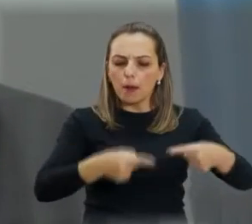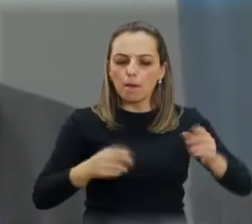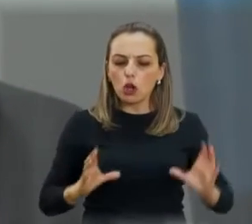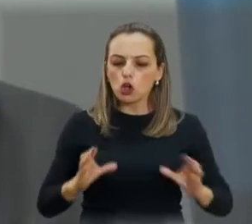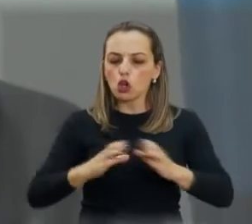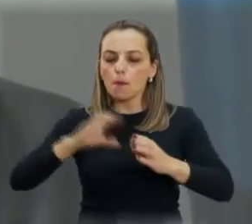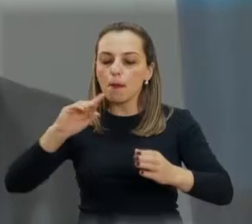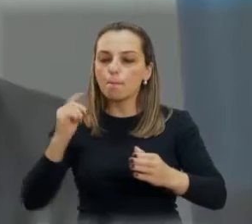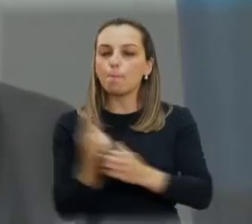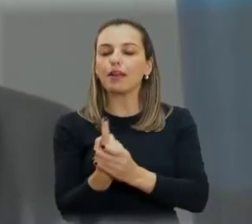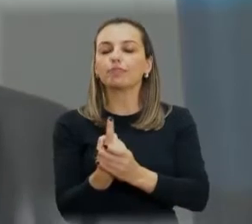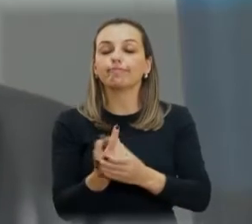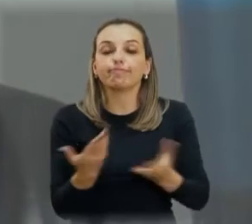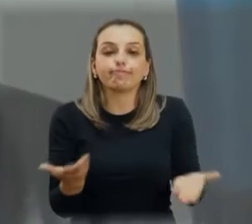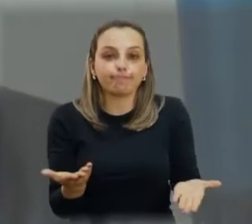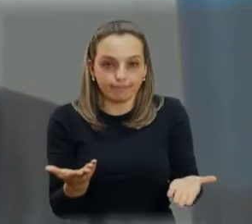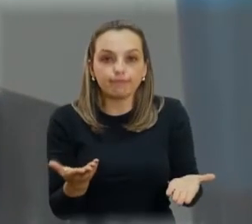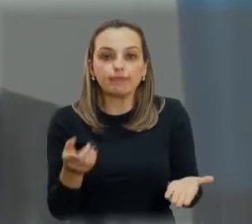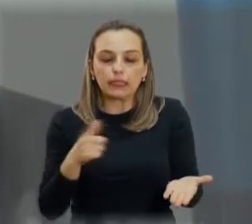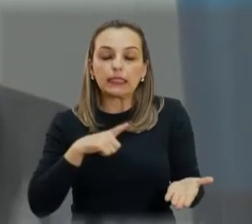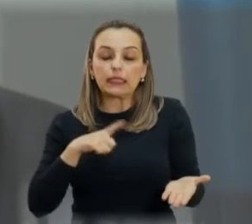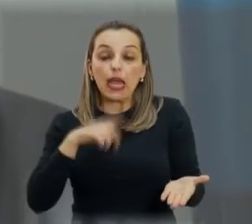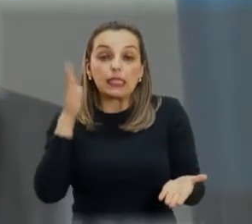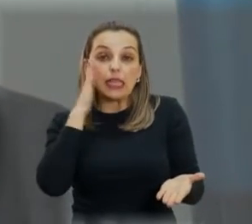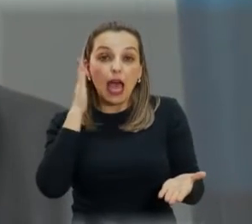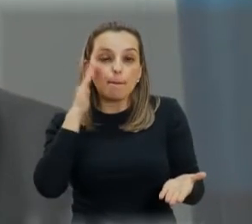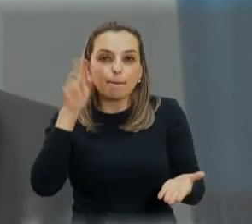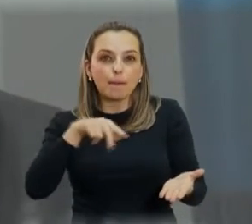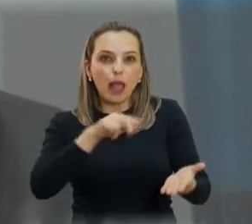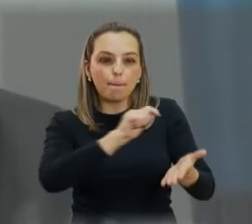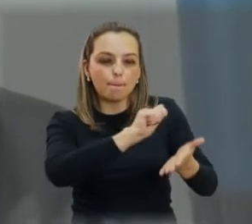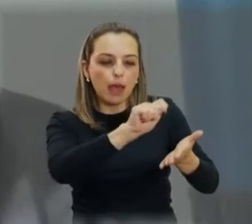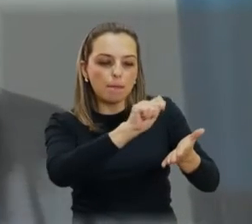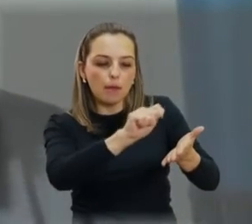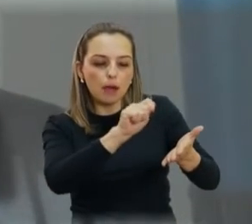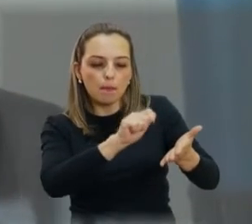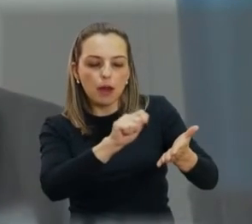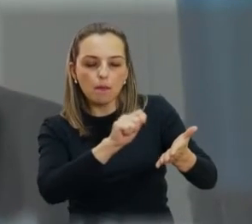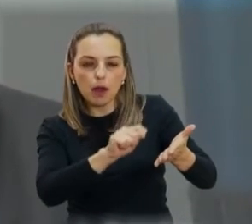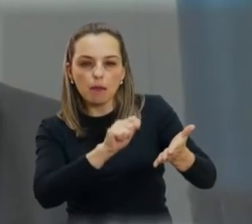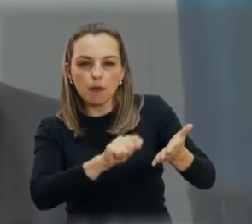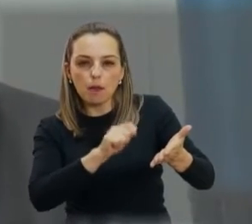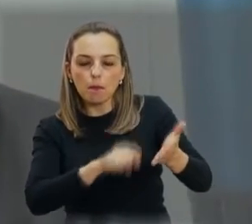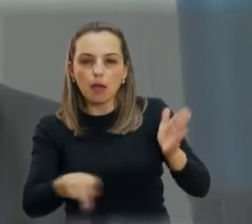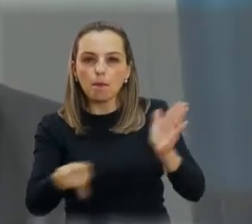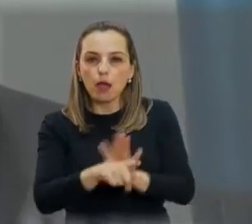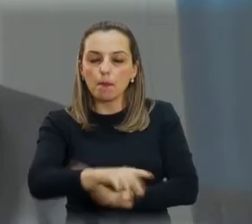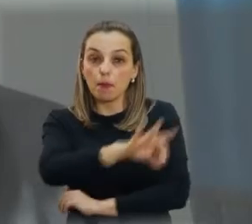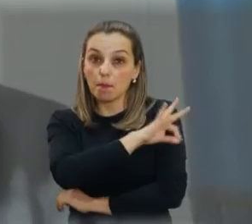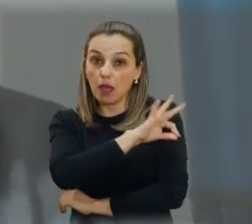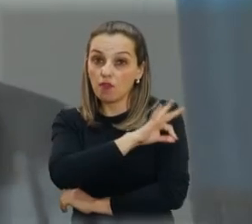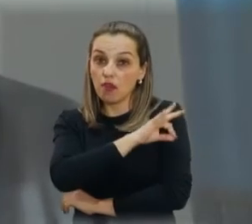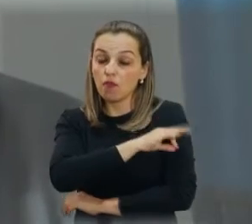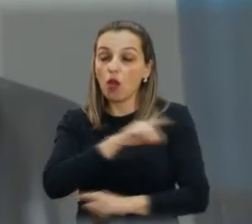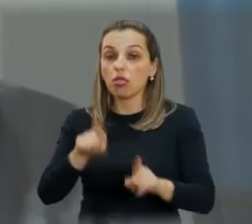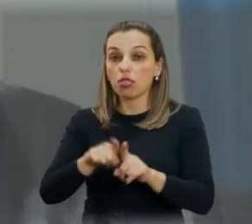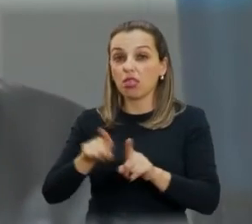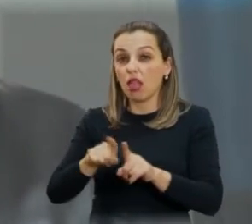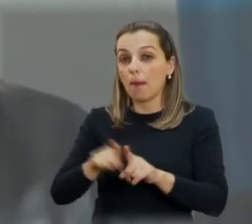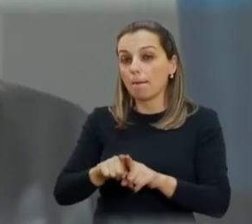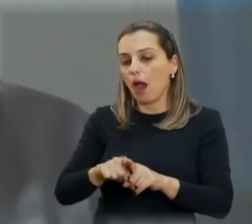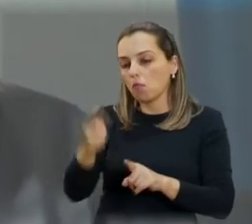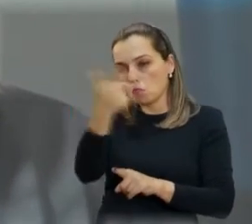do mesmo. Aliás, nós temos em mãos uma relação de cargos de confiança da prefeitura e suas autarquias,